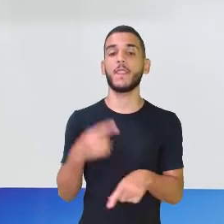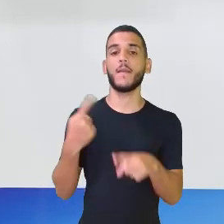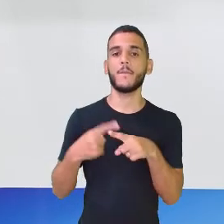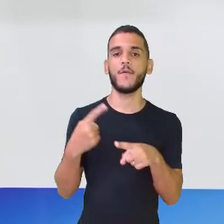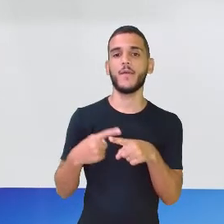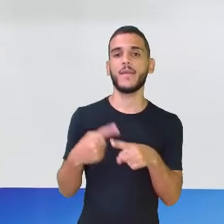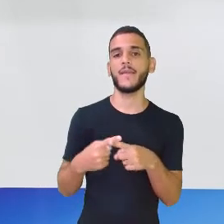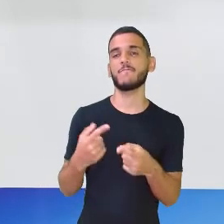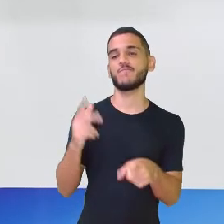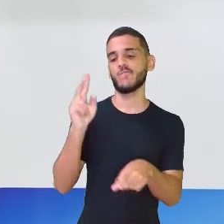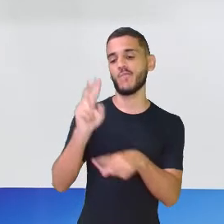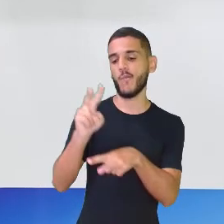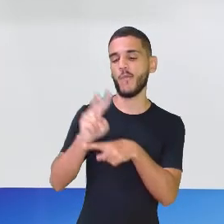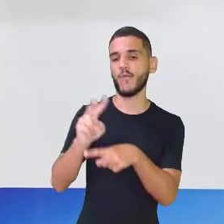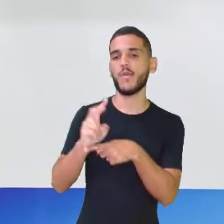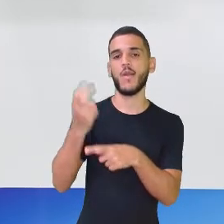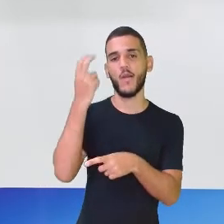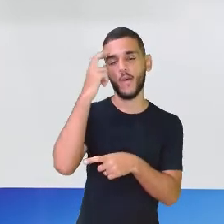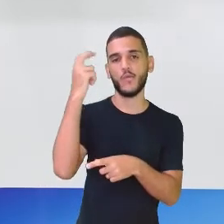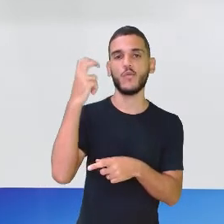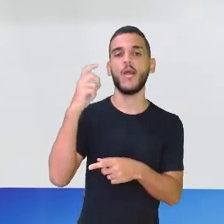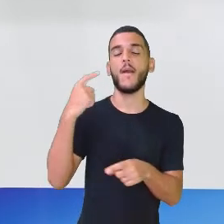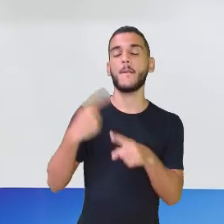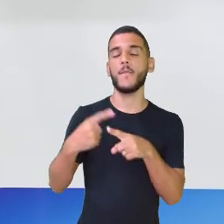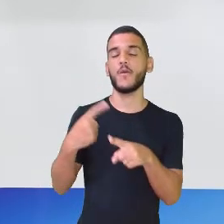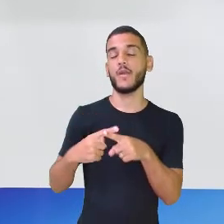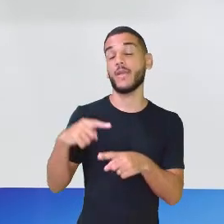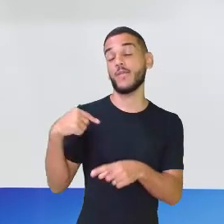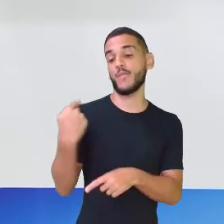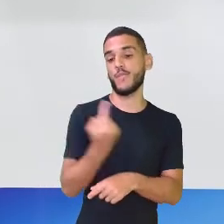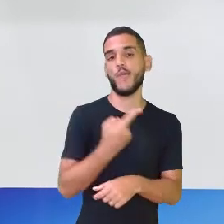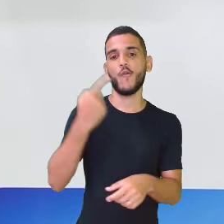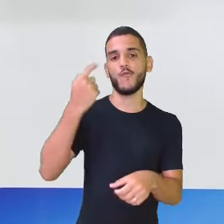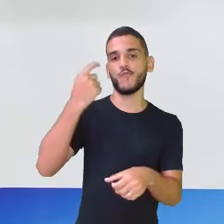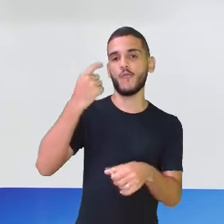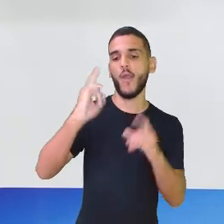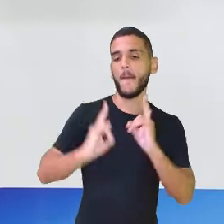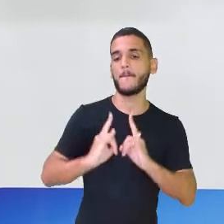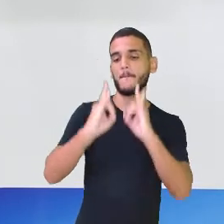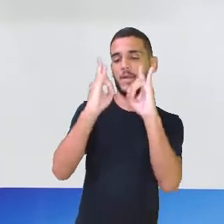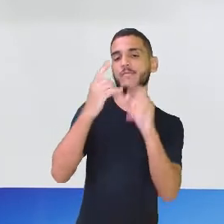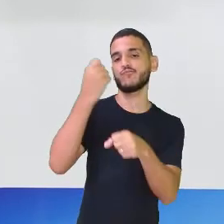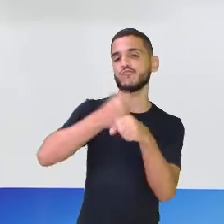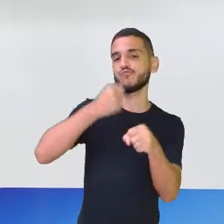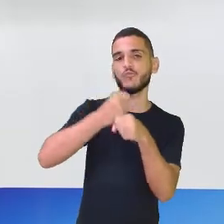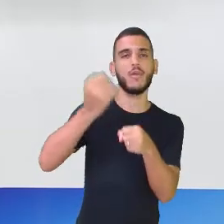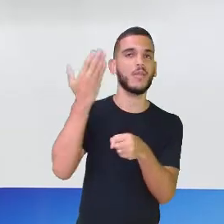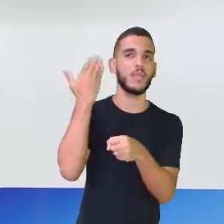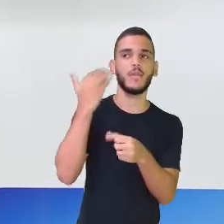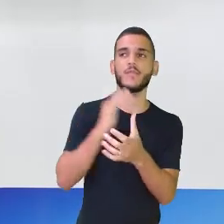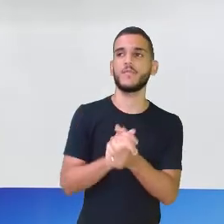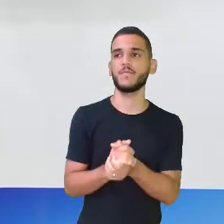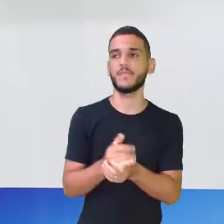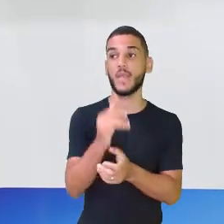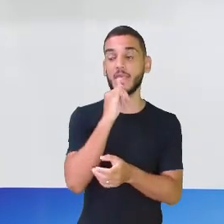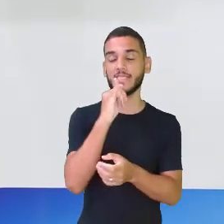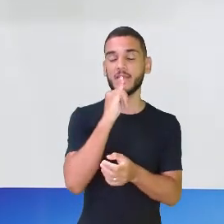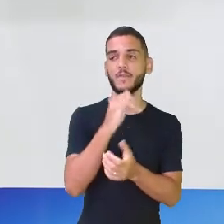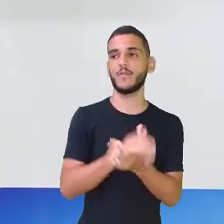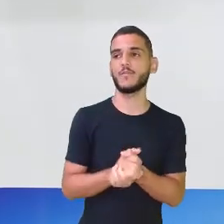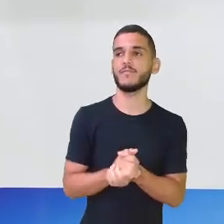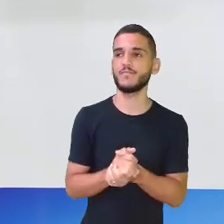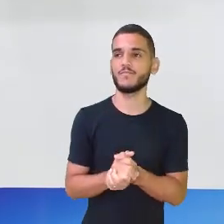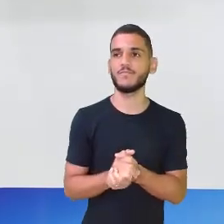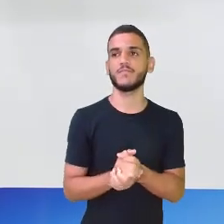preserva nesses prédios que acabam se transformando em patrimônios culturais e históricos. Um deles, que vocês estão vendo aqui, ó, essa foto é